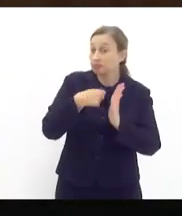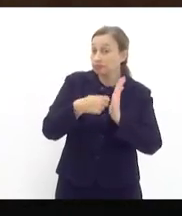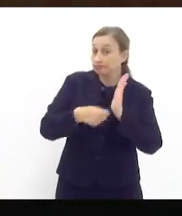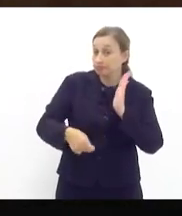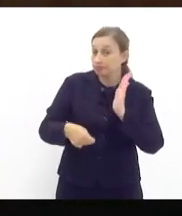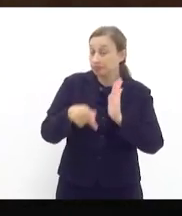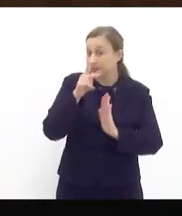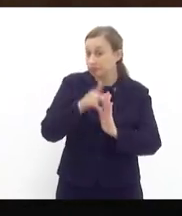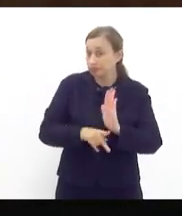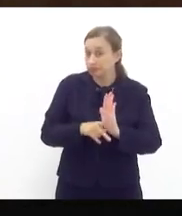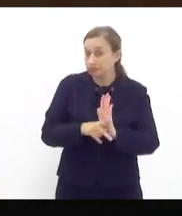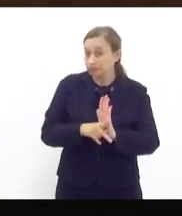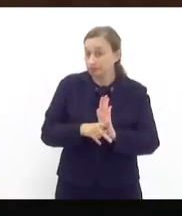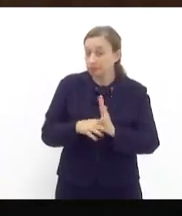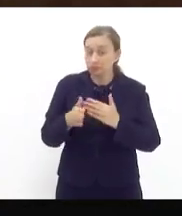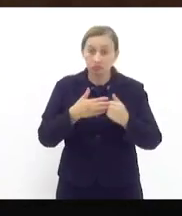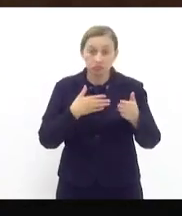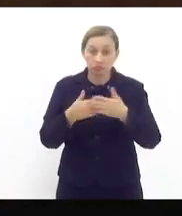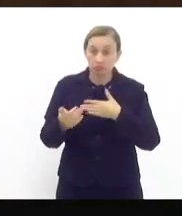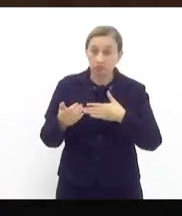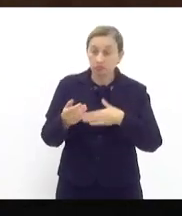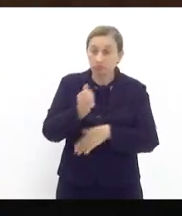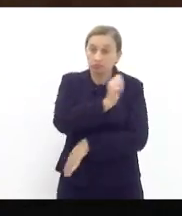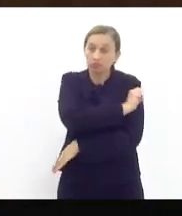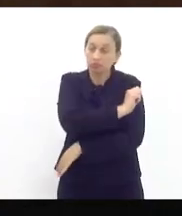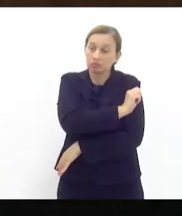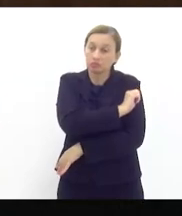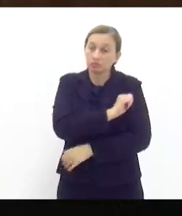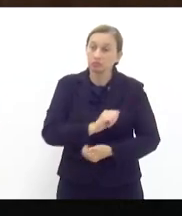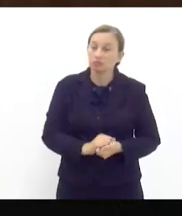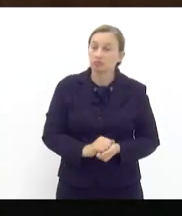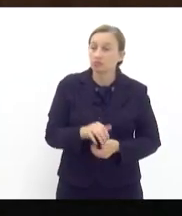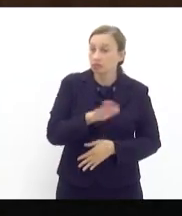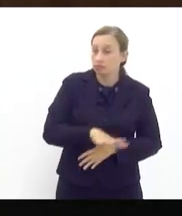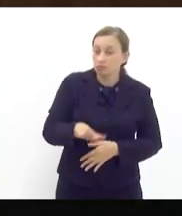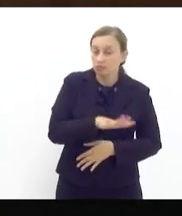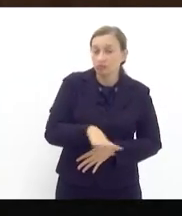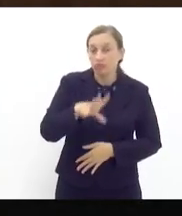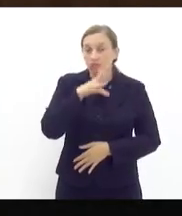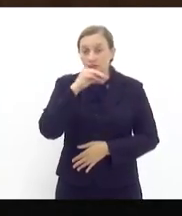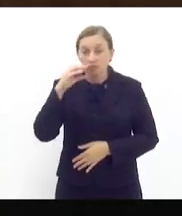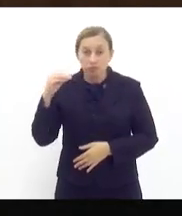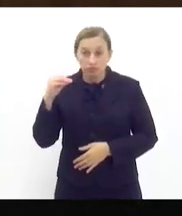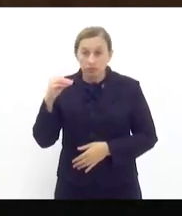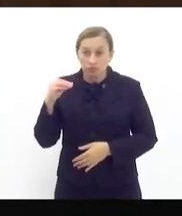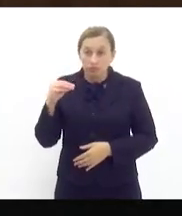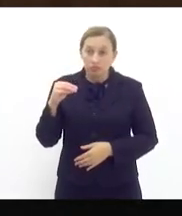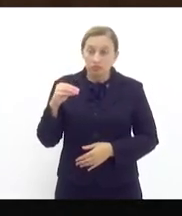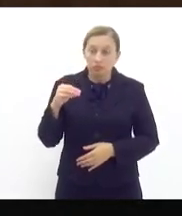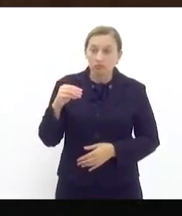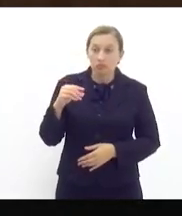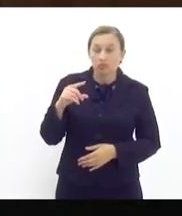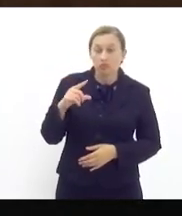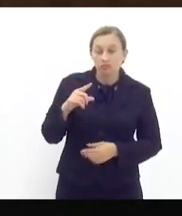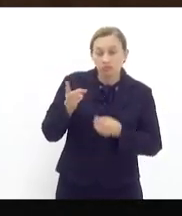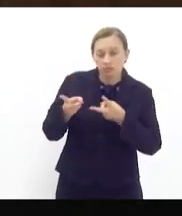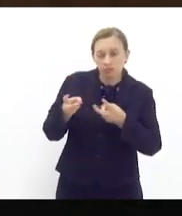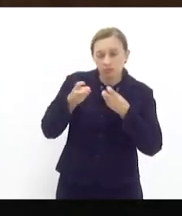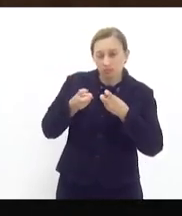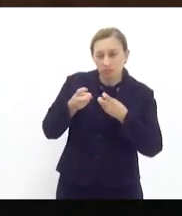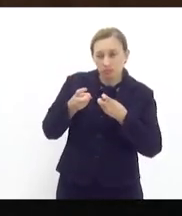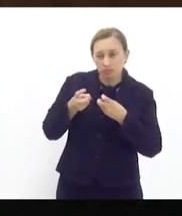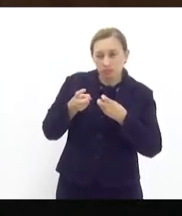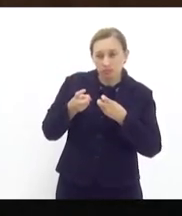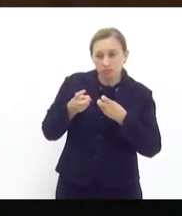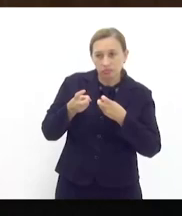nesse projeto é que qualquer estudante criança adolescente que tenha identificado um